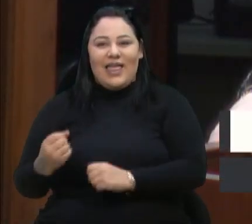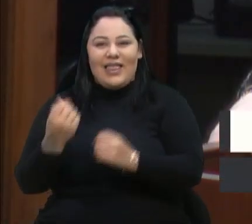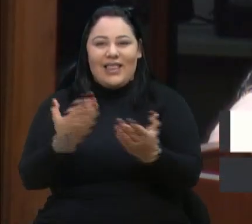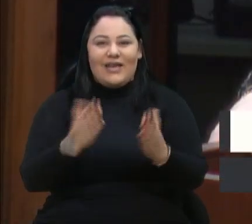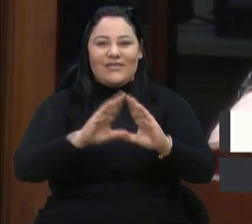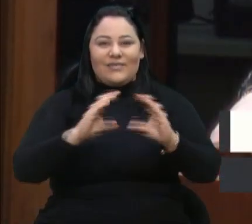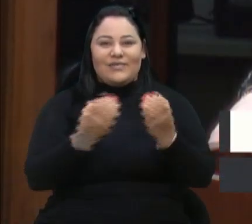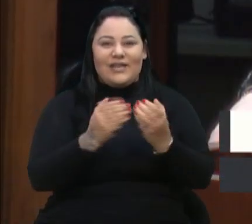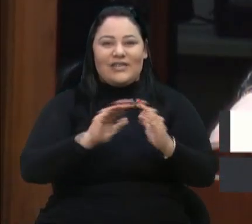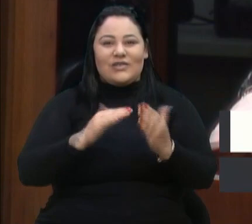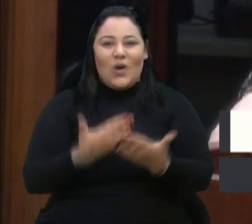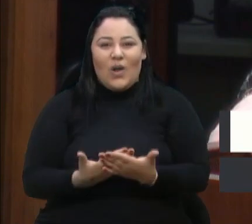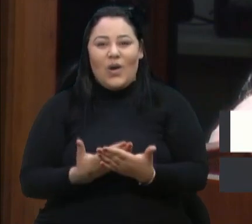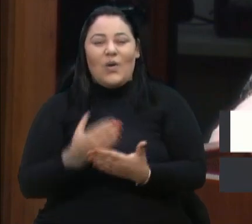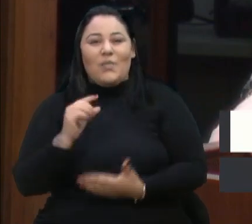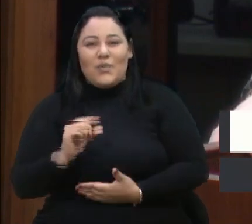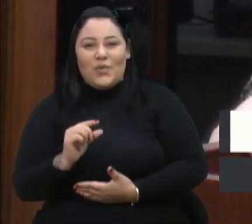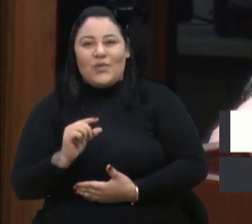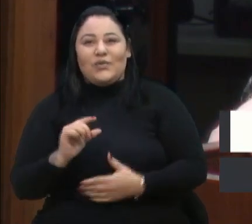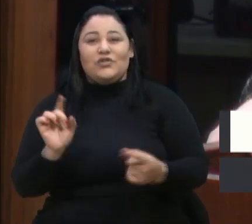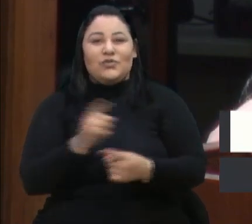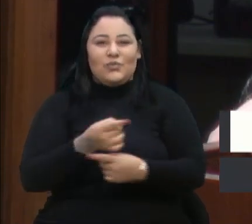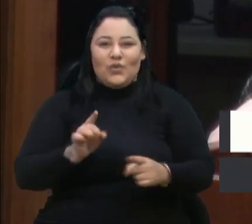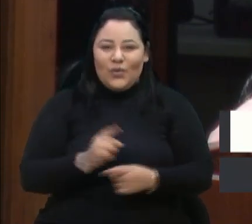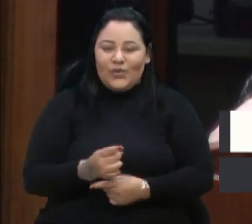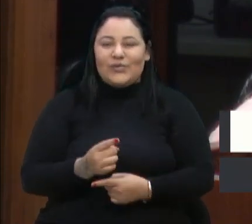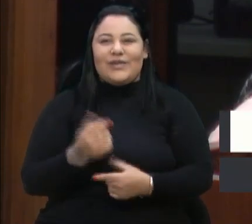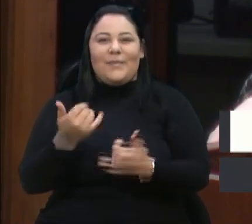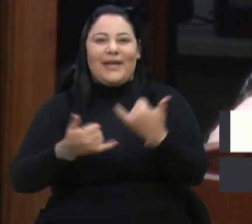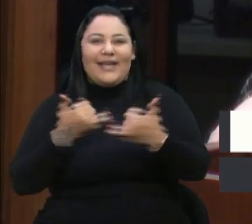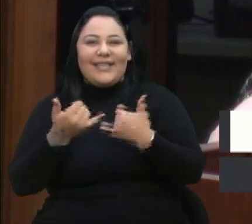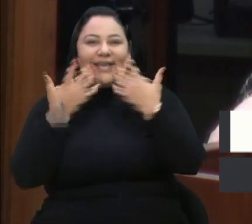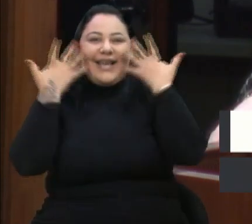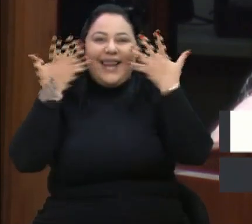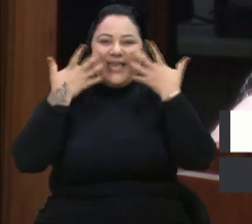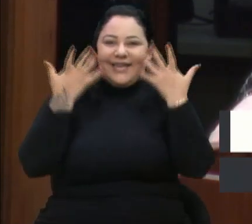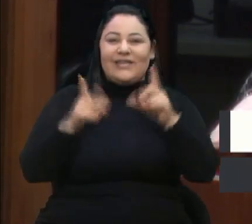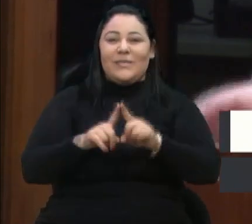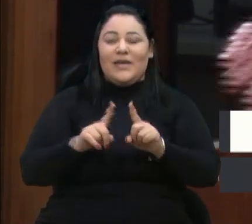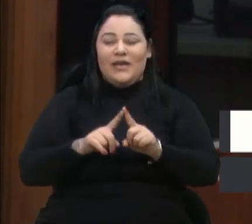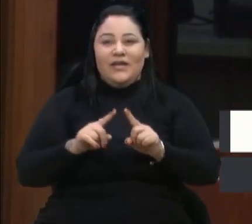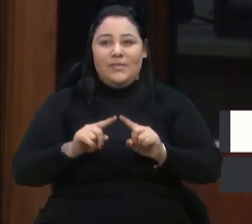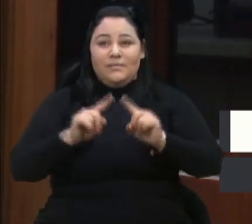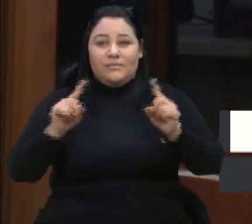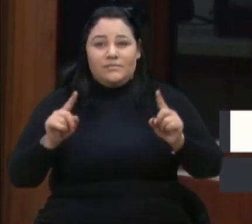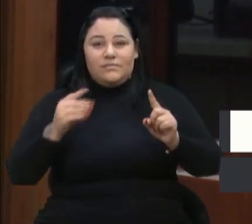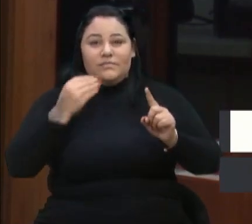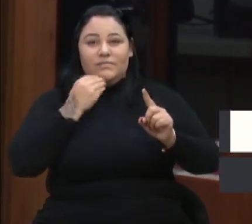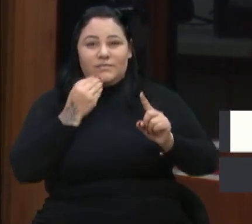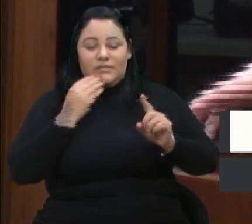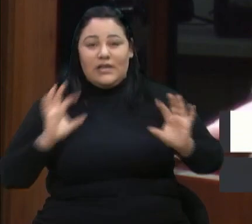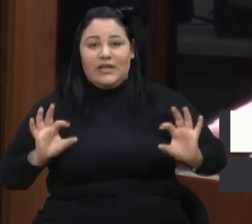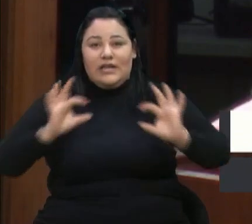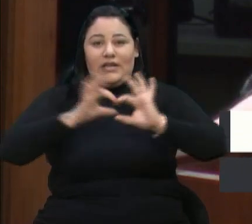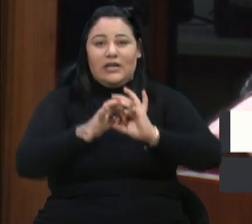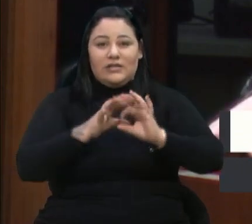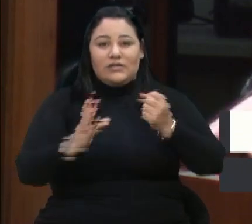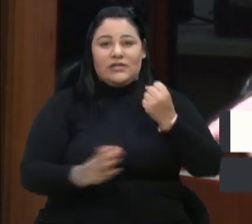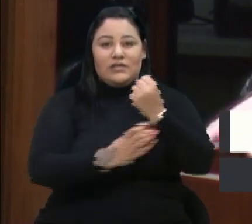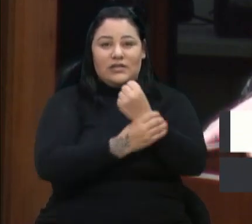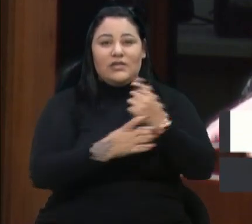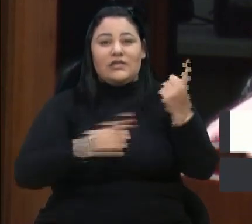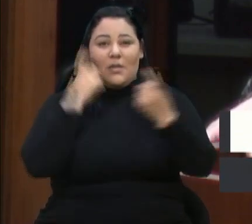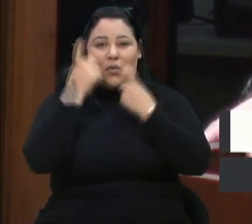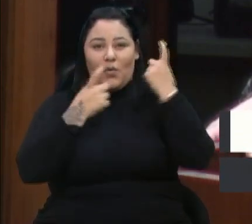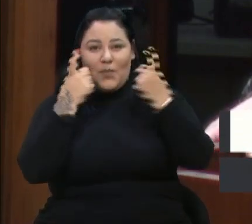pouco de música, de alegria, mas, claro, linkando com essa questão da